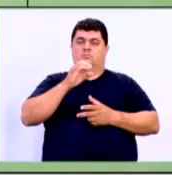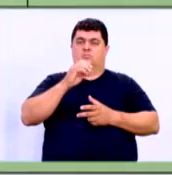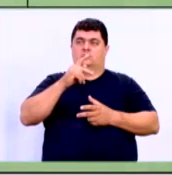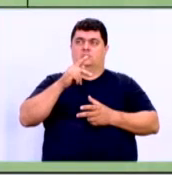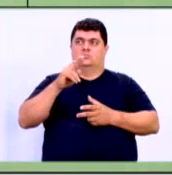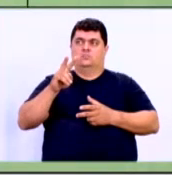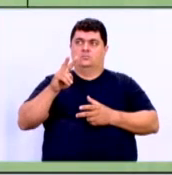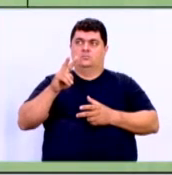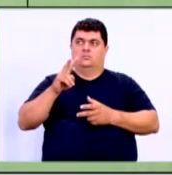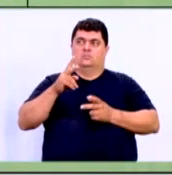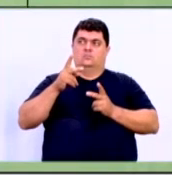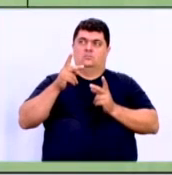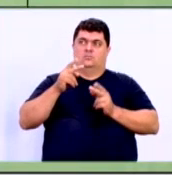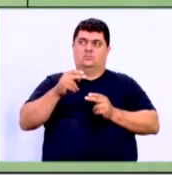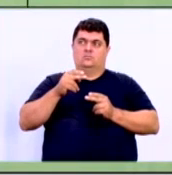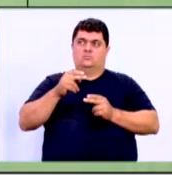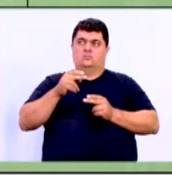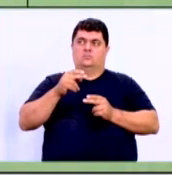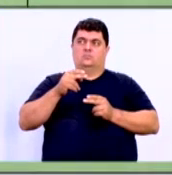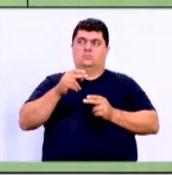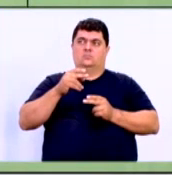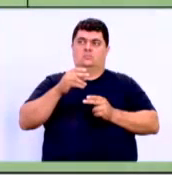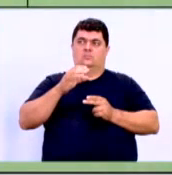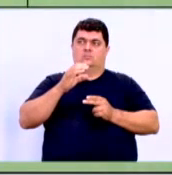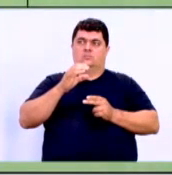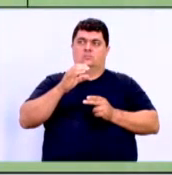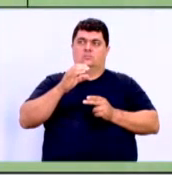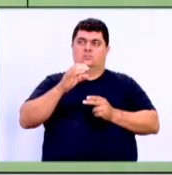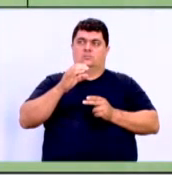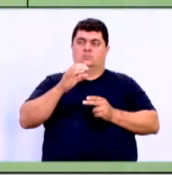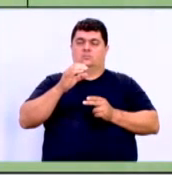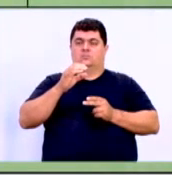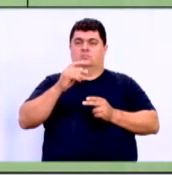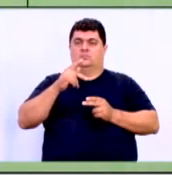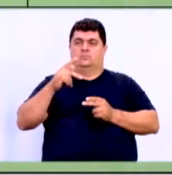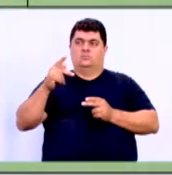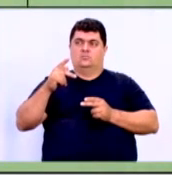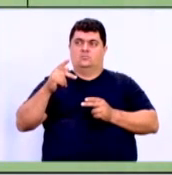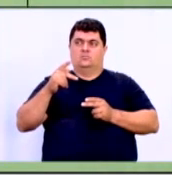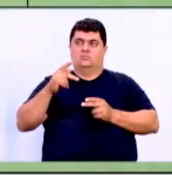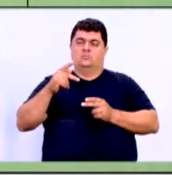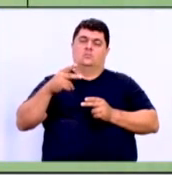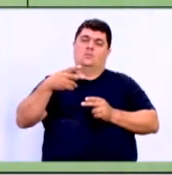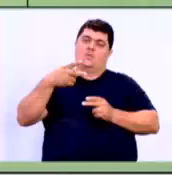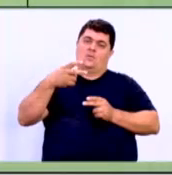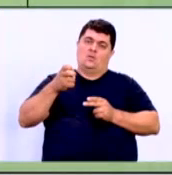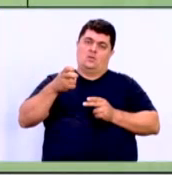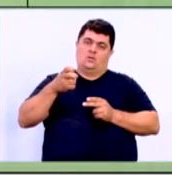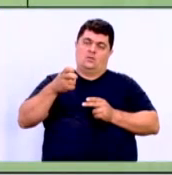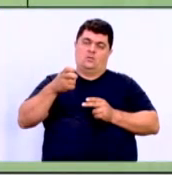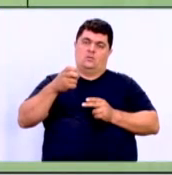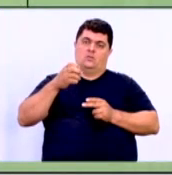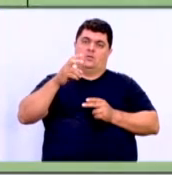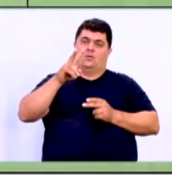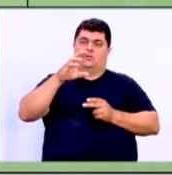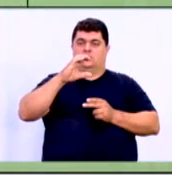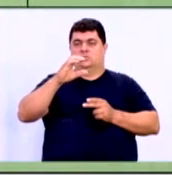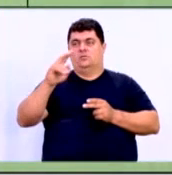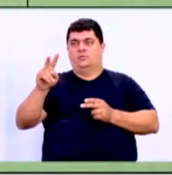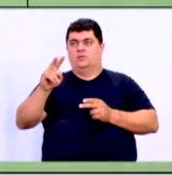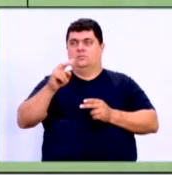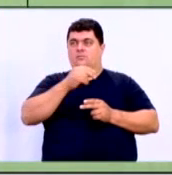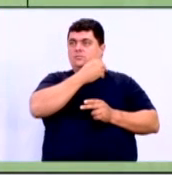custo do produto vendido, é igual ao CPP. E quem é o CPP no custeio variável?